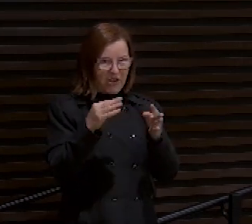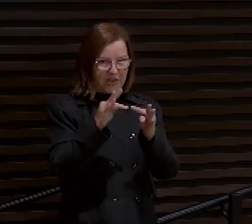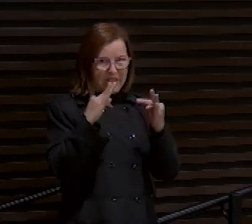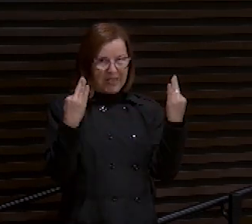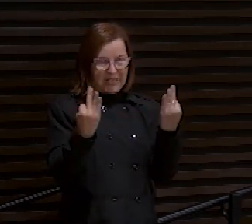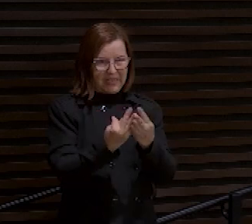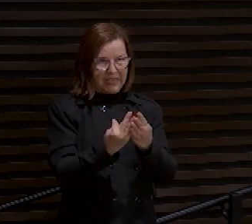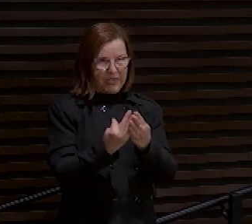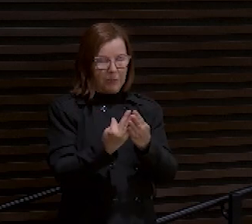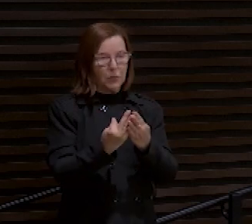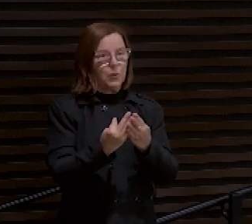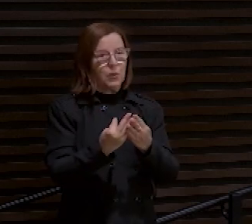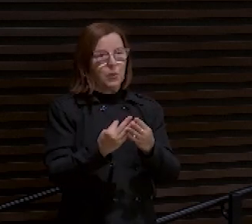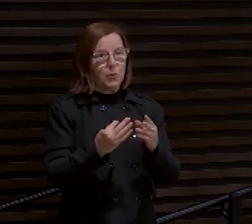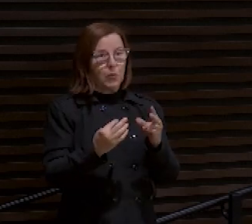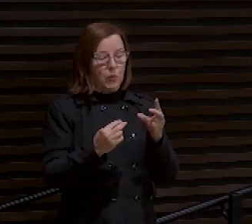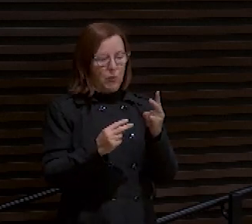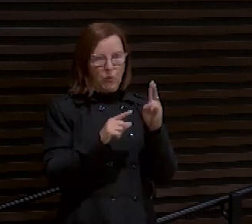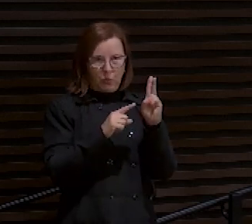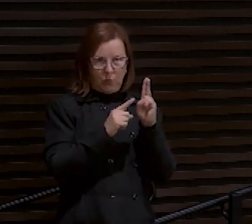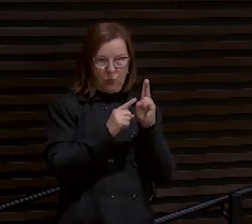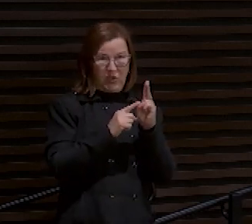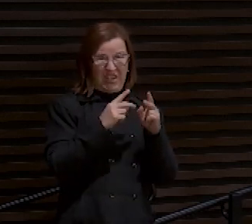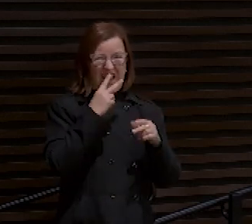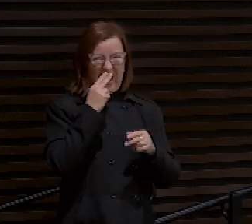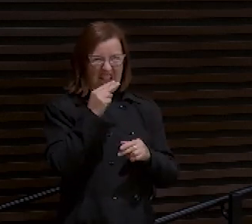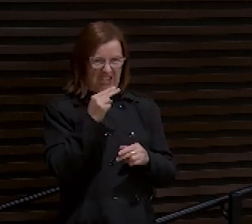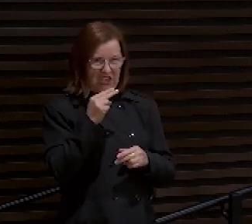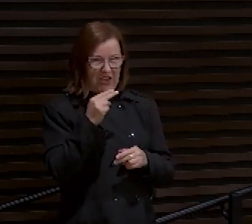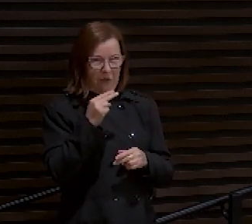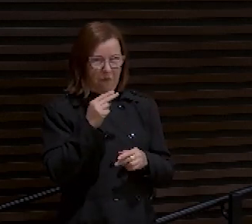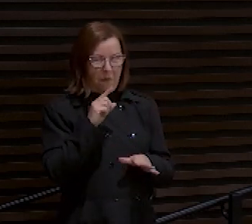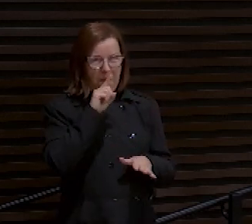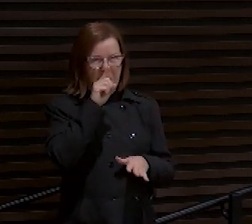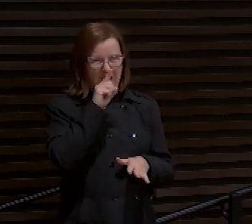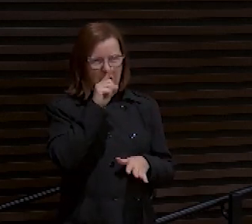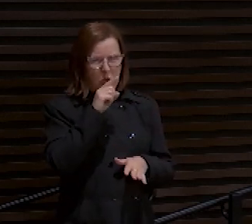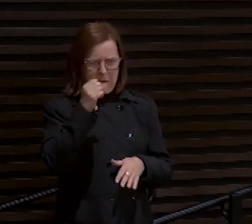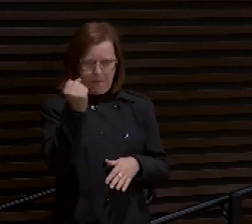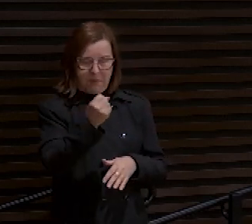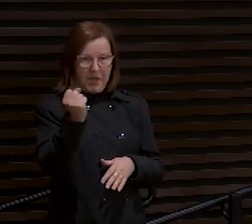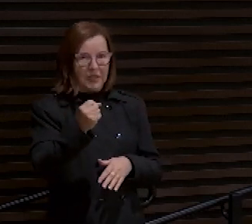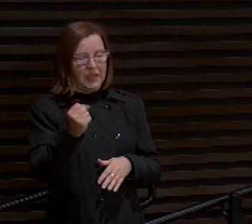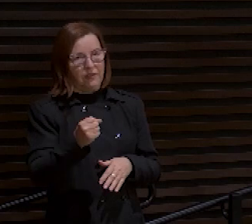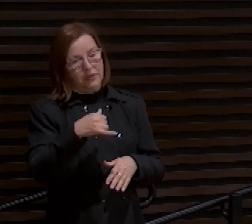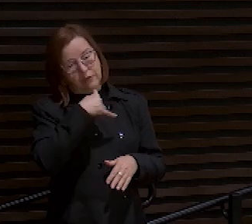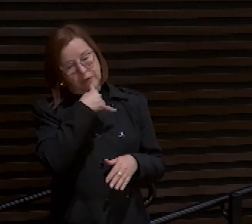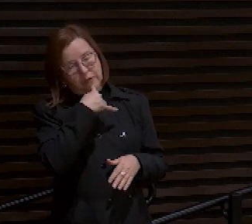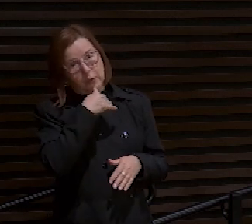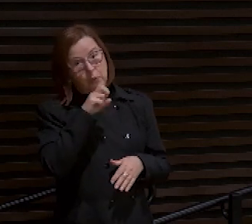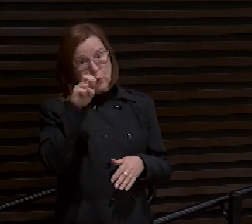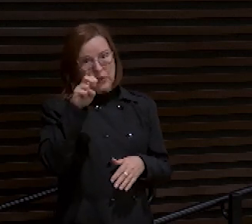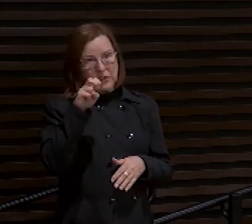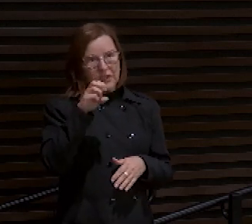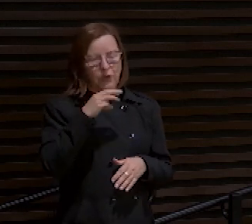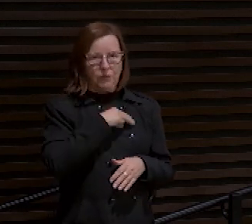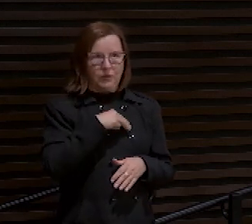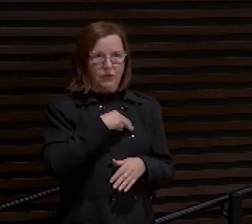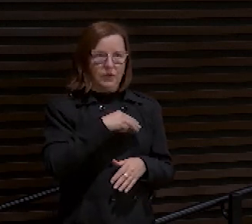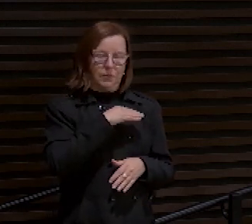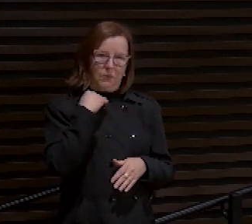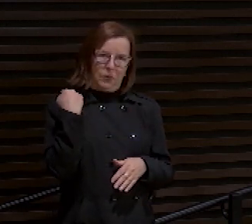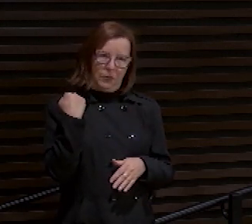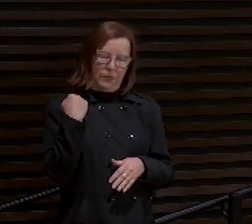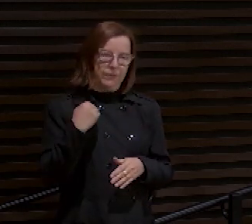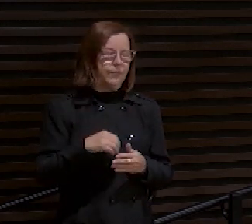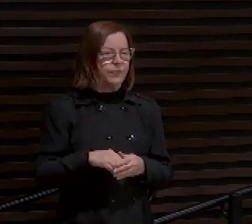alguns recebiam, outros agiam com violência. Infelizmente, aqueles 5 missionários morreram.